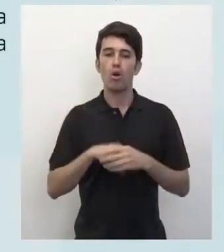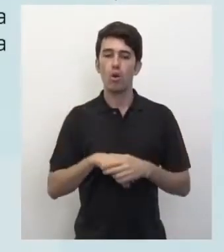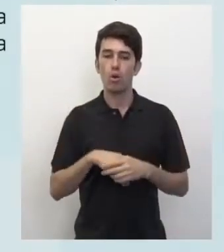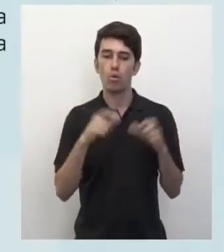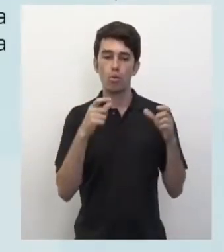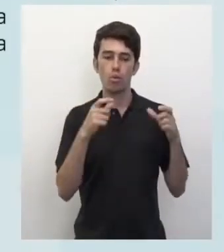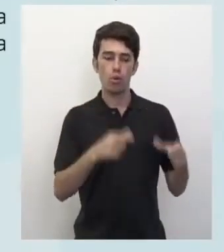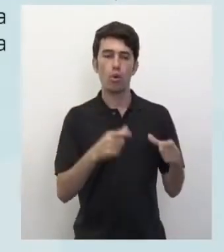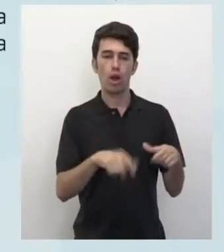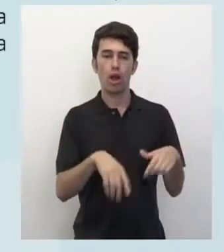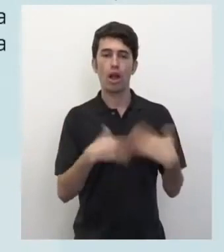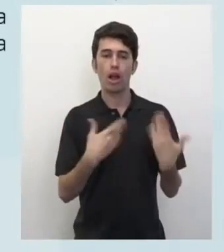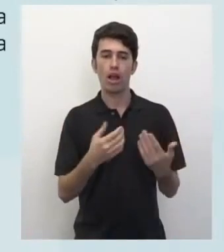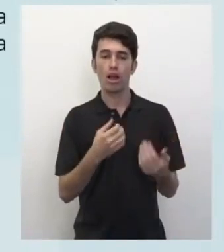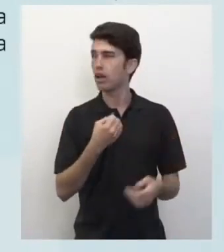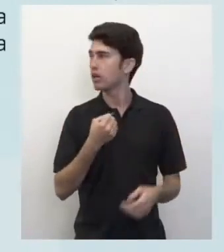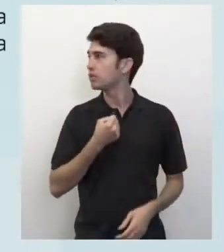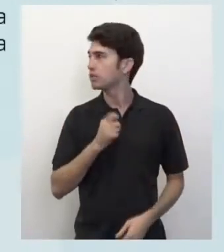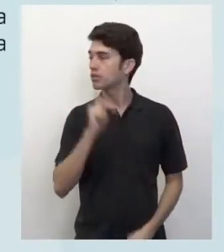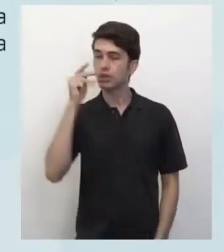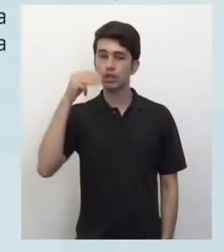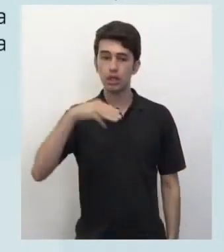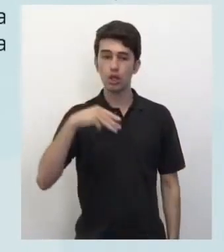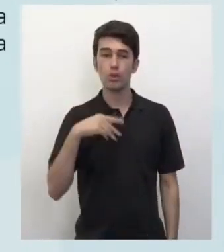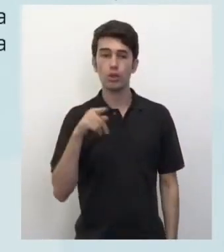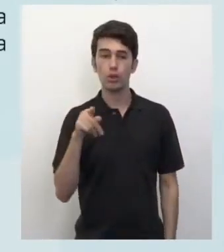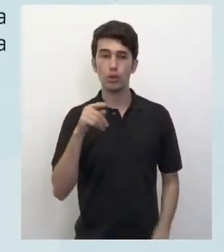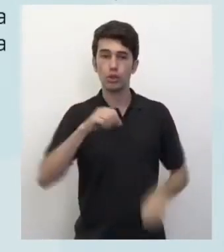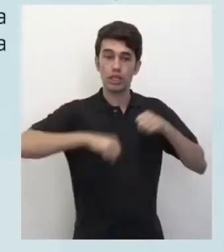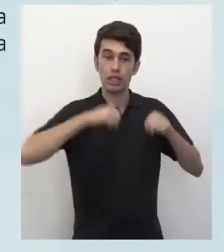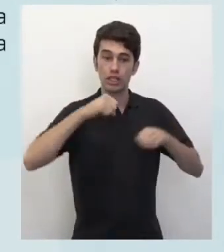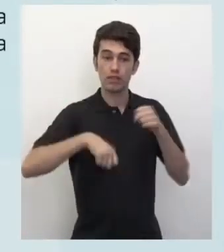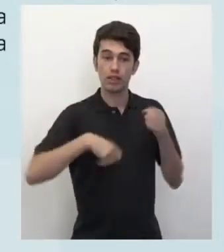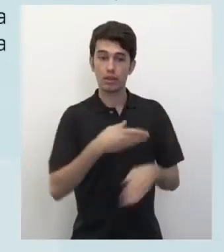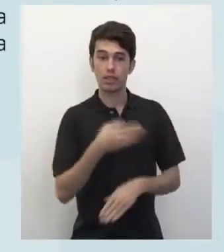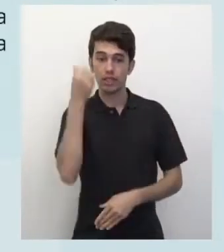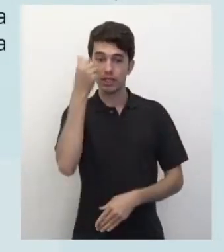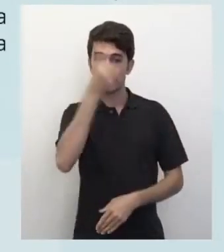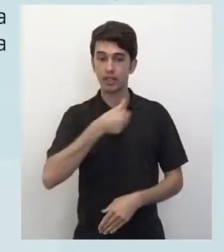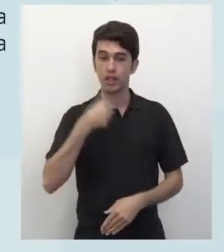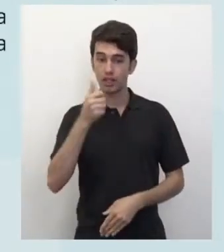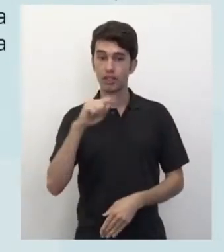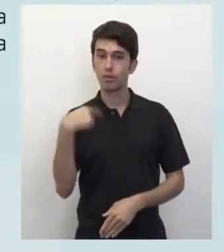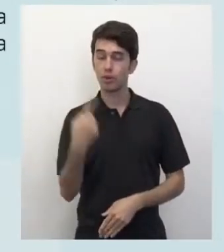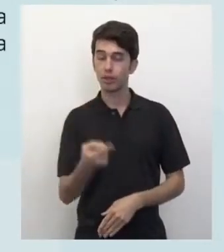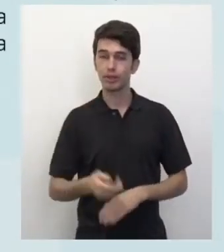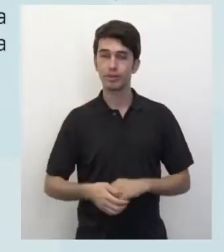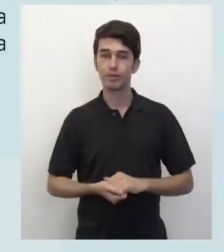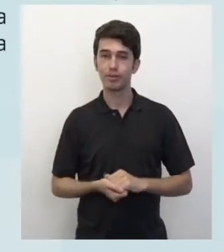ciclista estará passando? E 6 horas depois? 2 minutinhos, já retornamos.